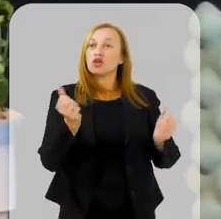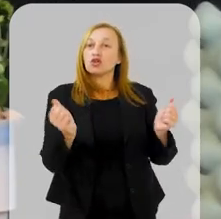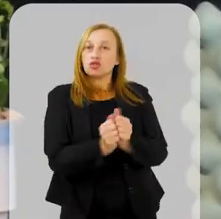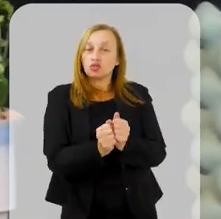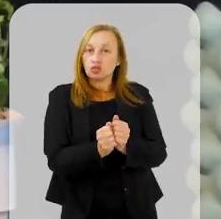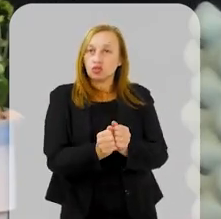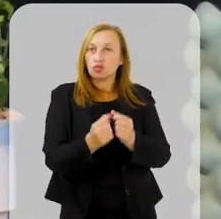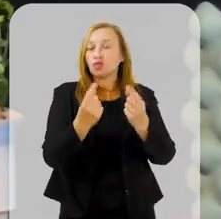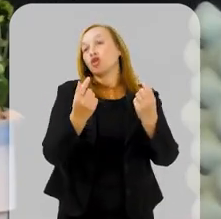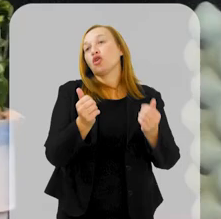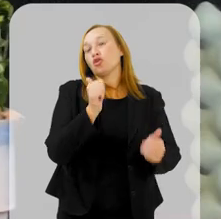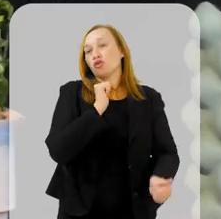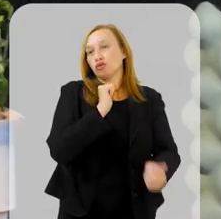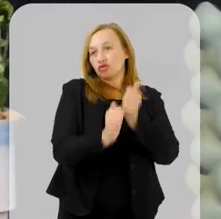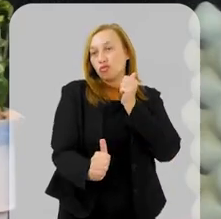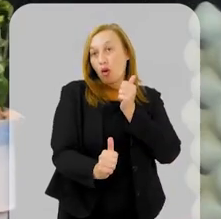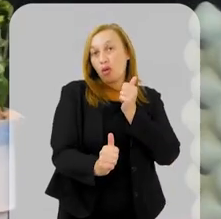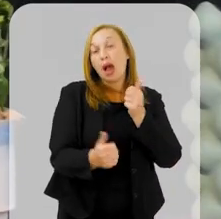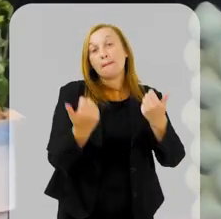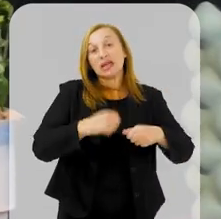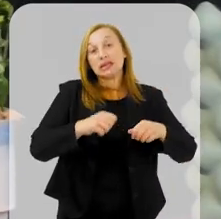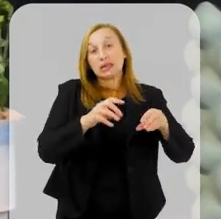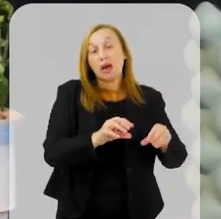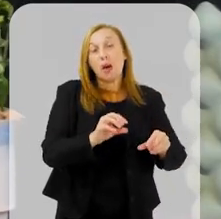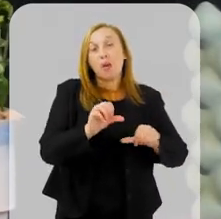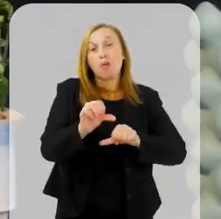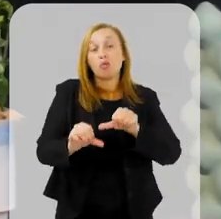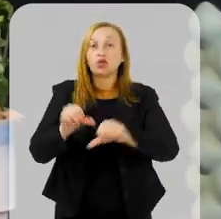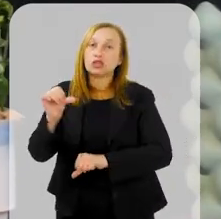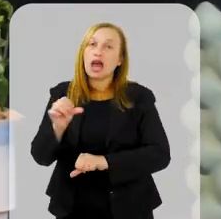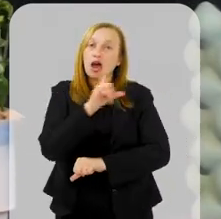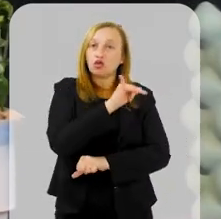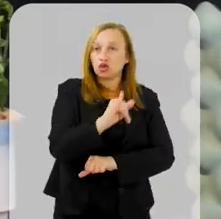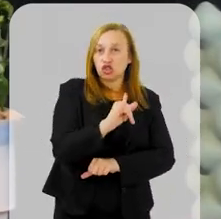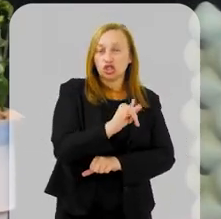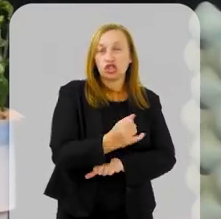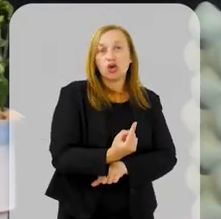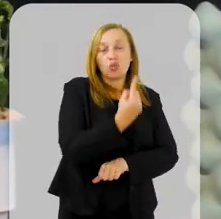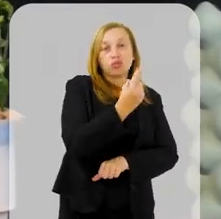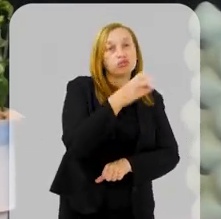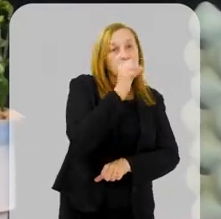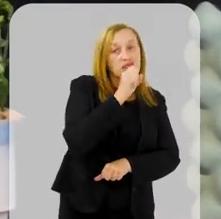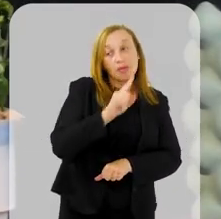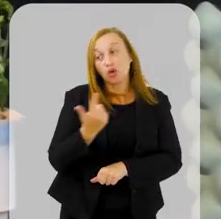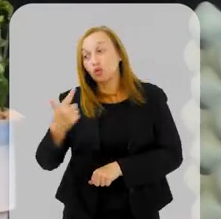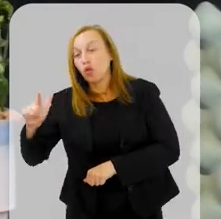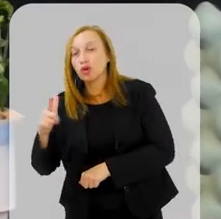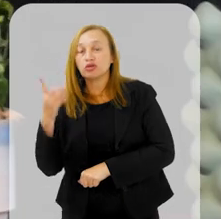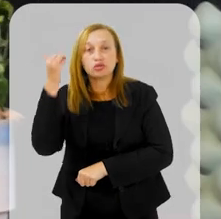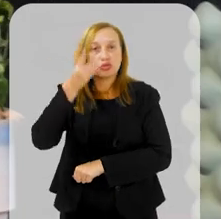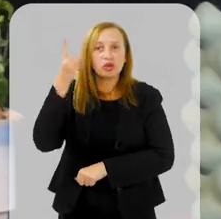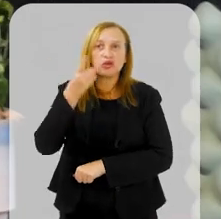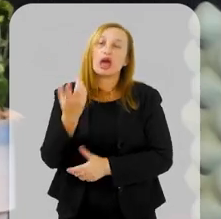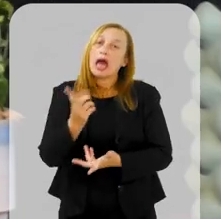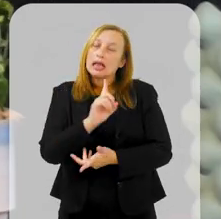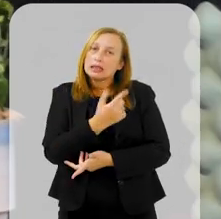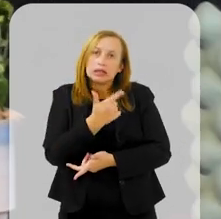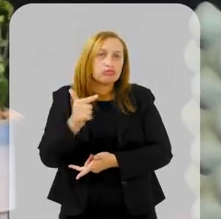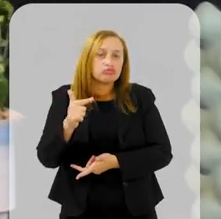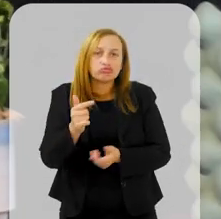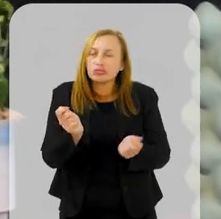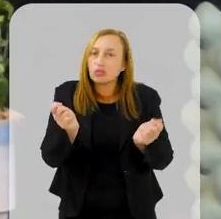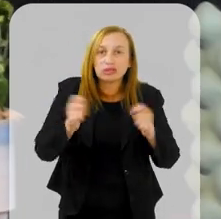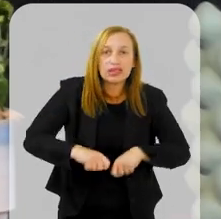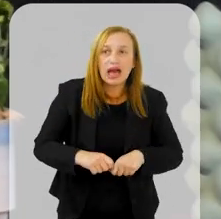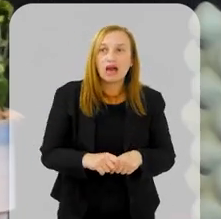Maracanã. Então, coloca-se um no sábado e outro no domingo. E não adianta colocar um às 16h e outro às